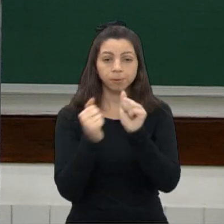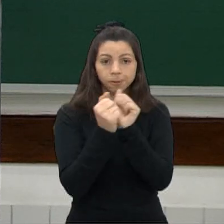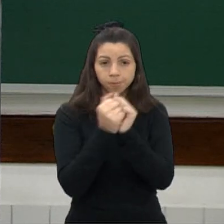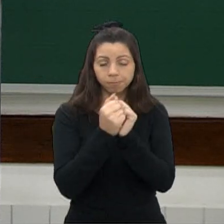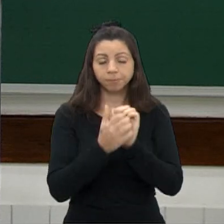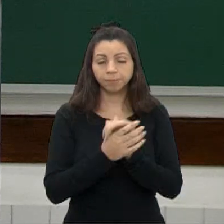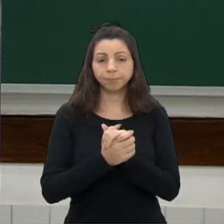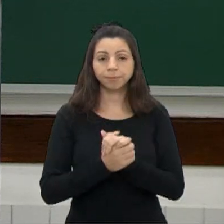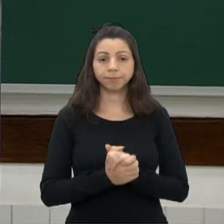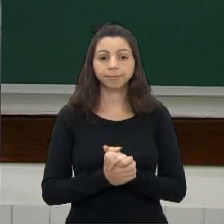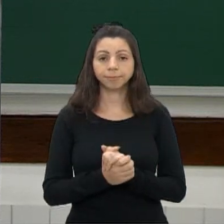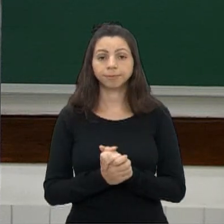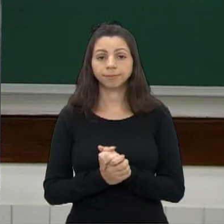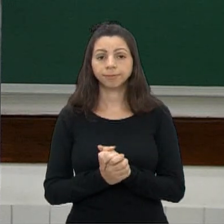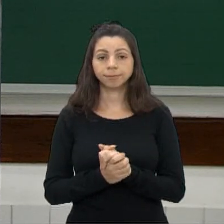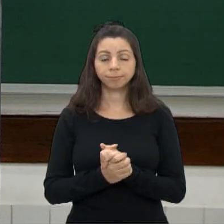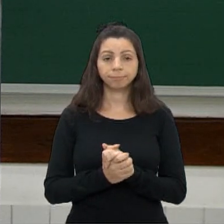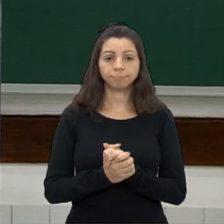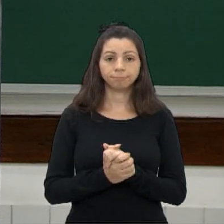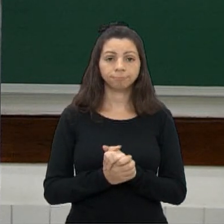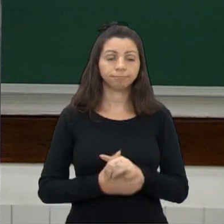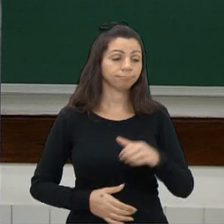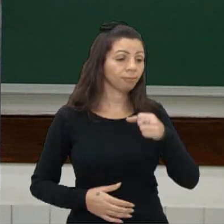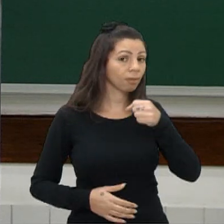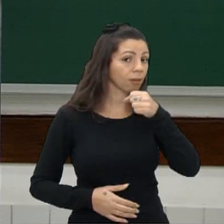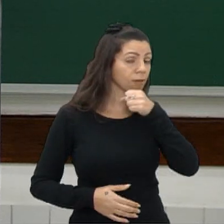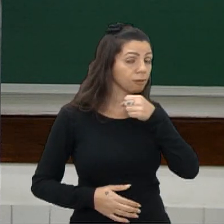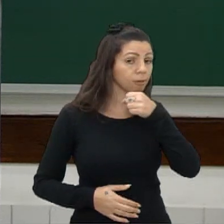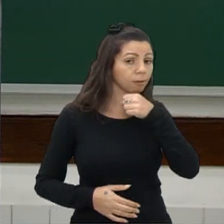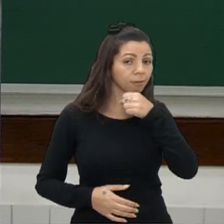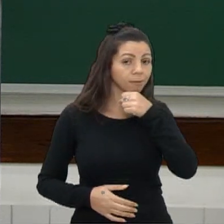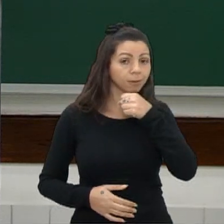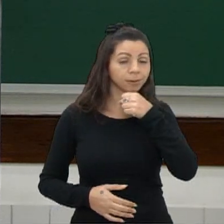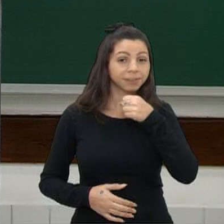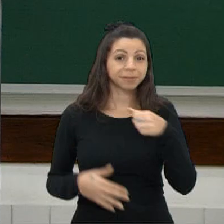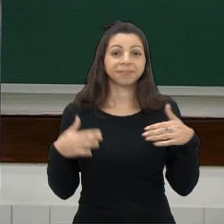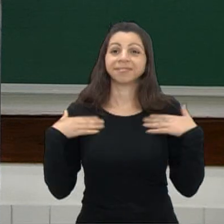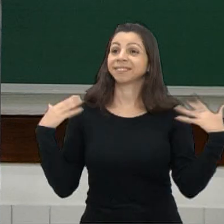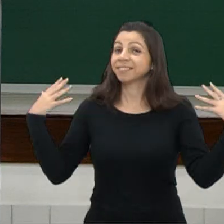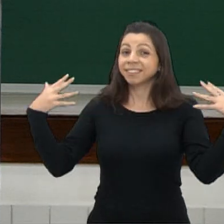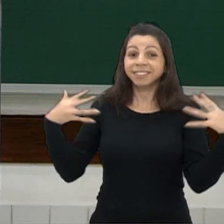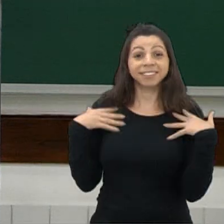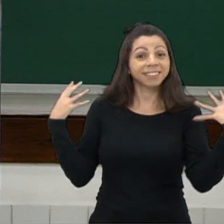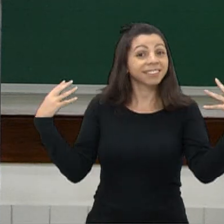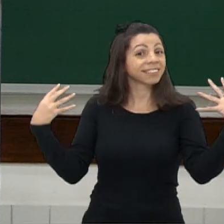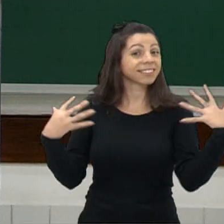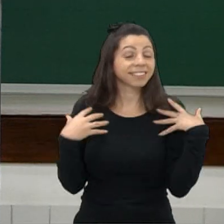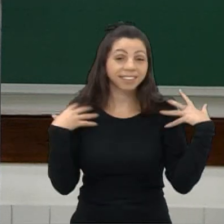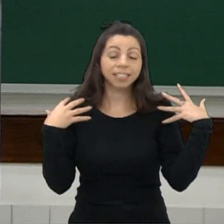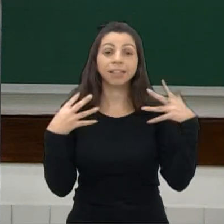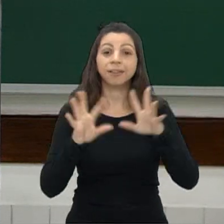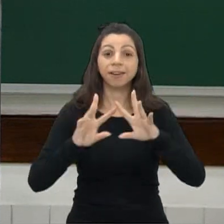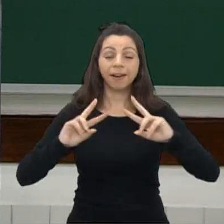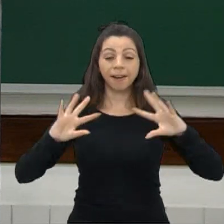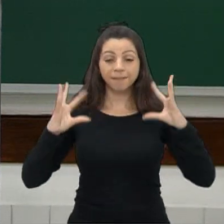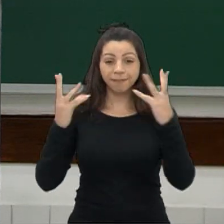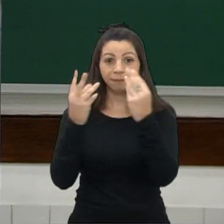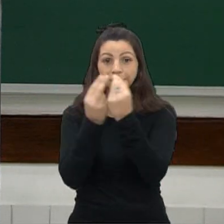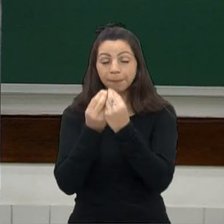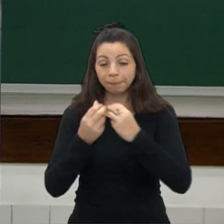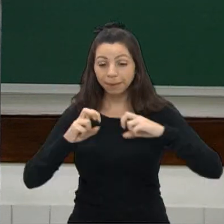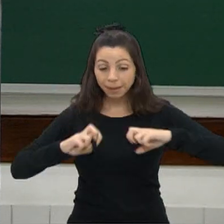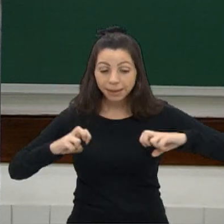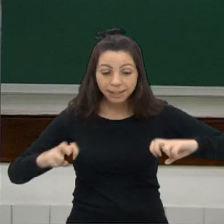avô, na situação do jantar, ele está muito satisfeito, ele está empolgado com a família, jantar